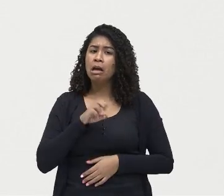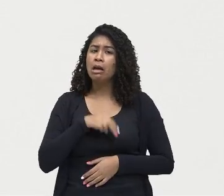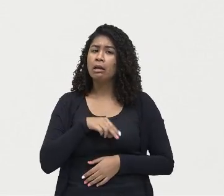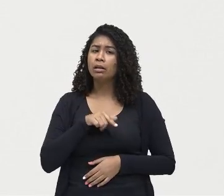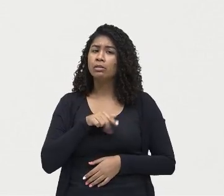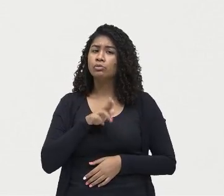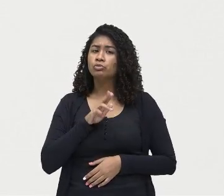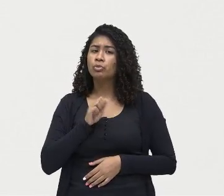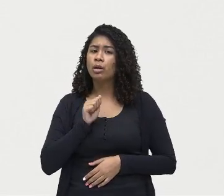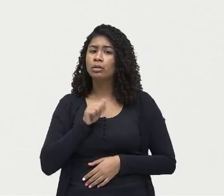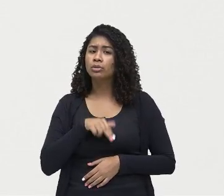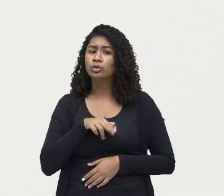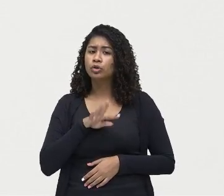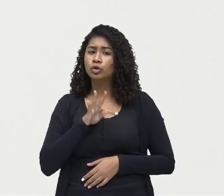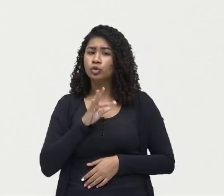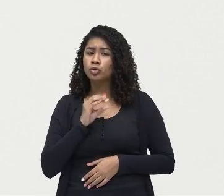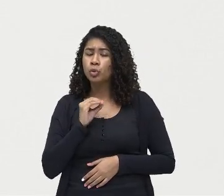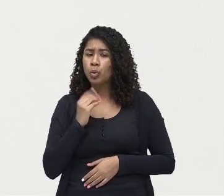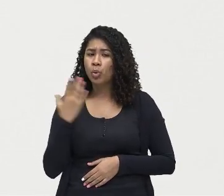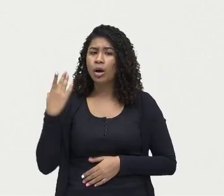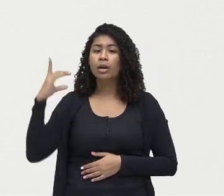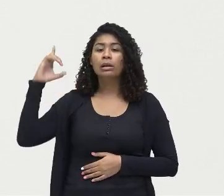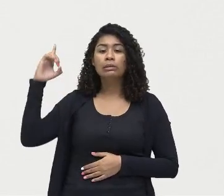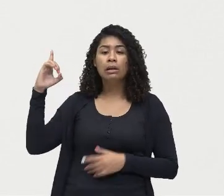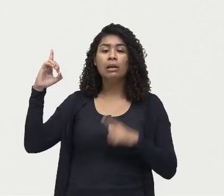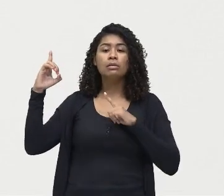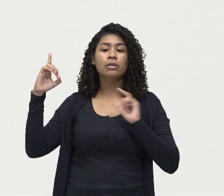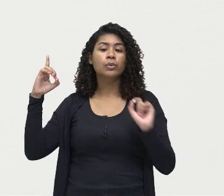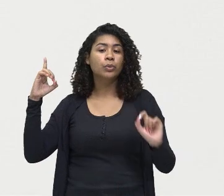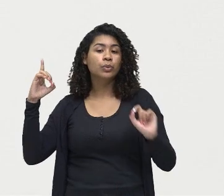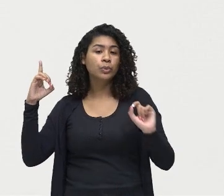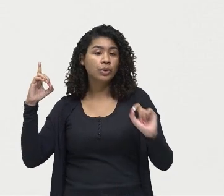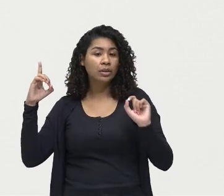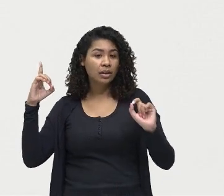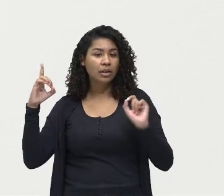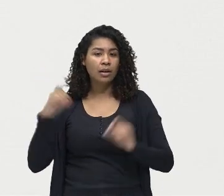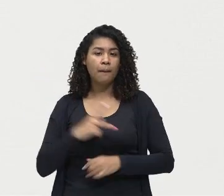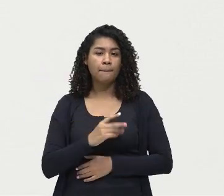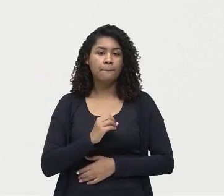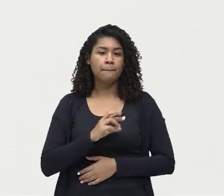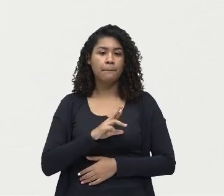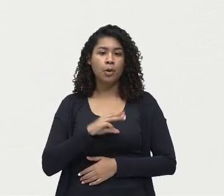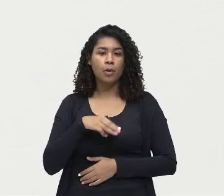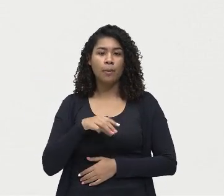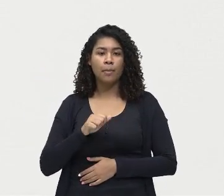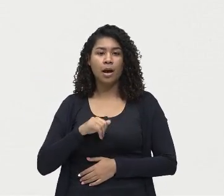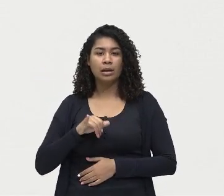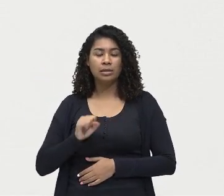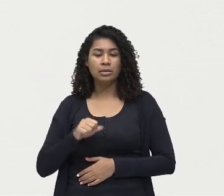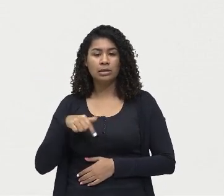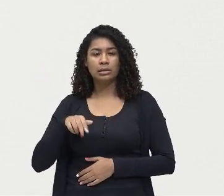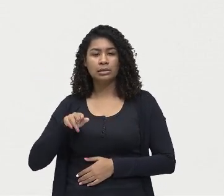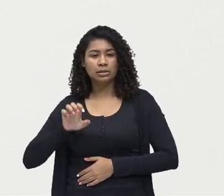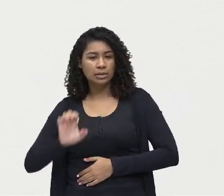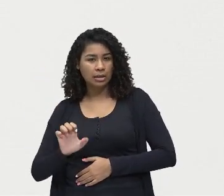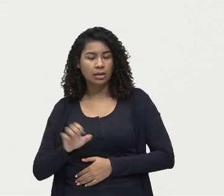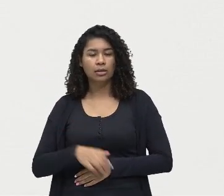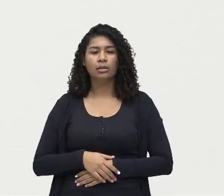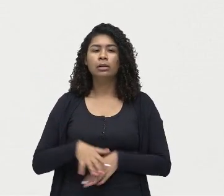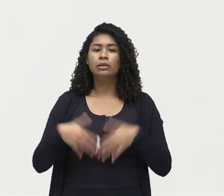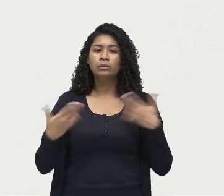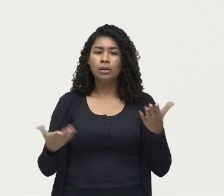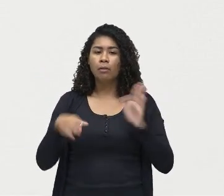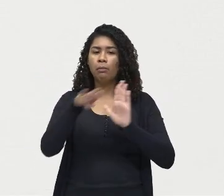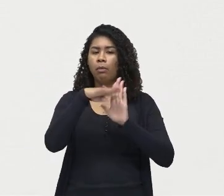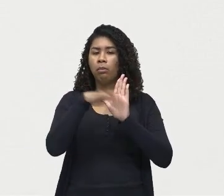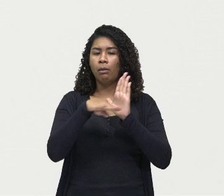C. E na letra D, nós temos destacado o por mais que. Então, nós queremos aquela